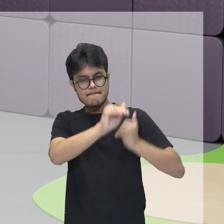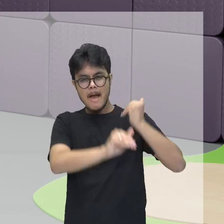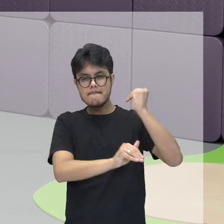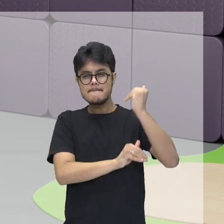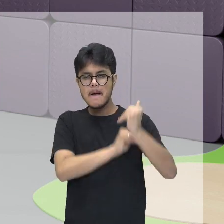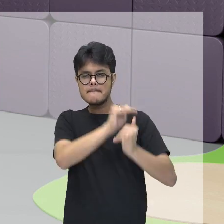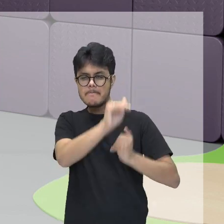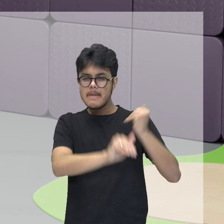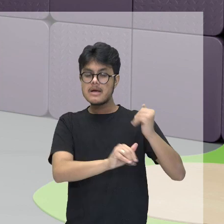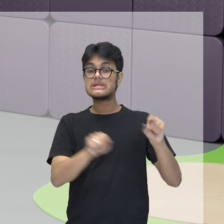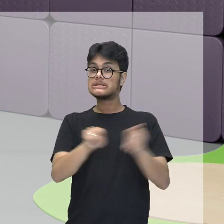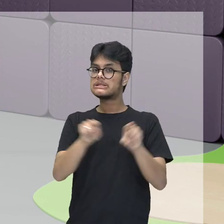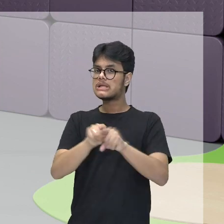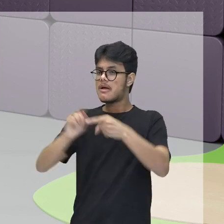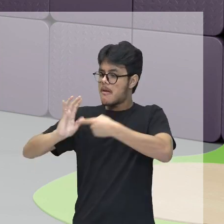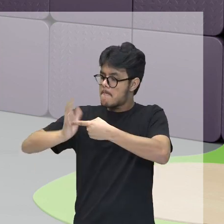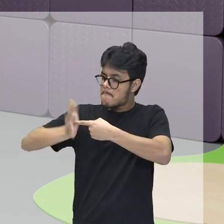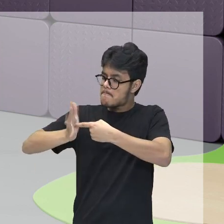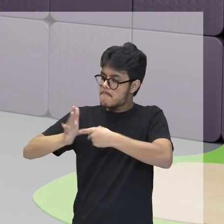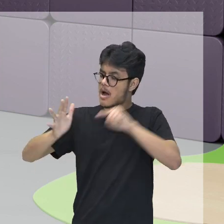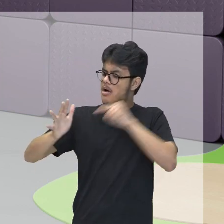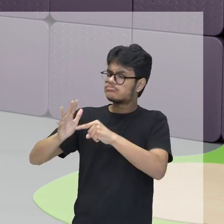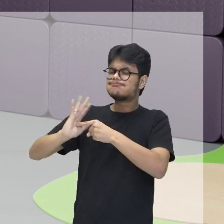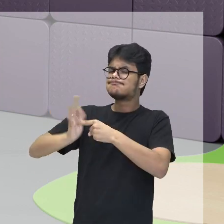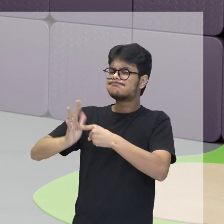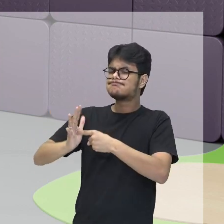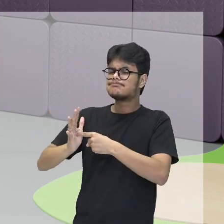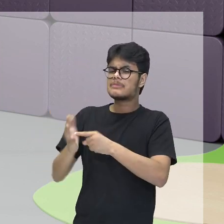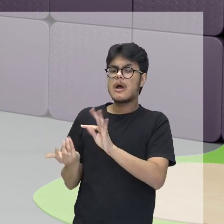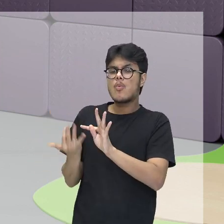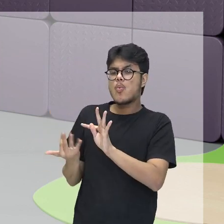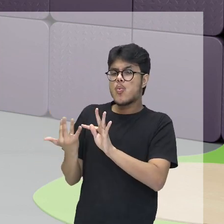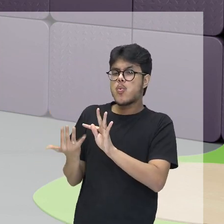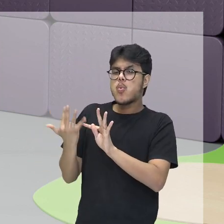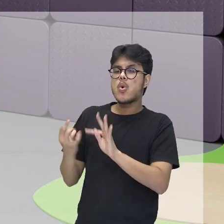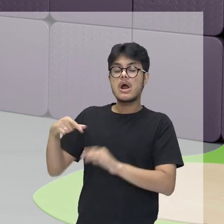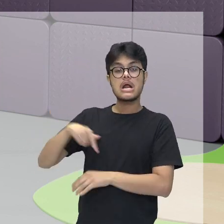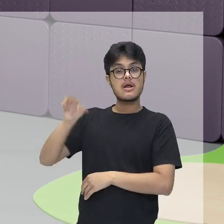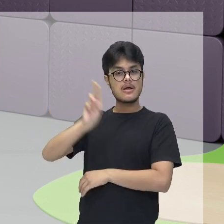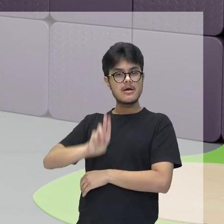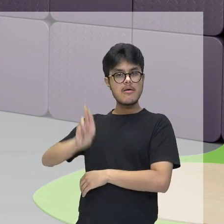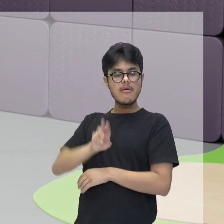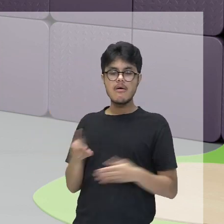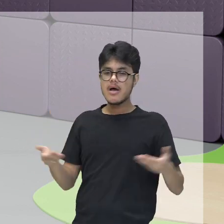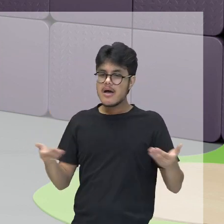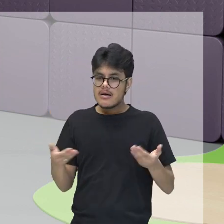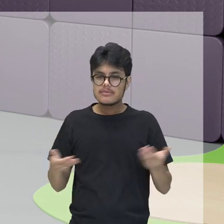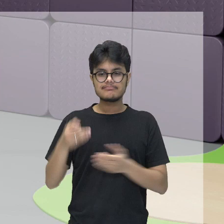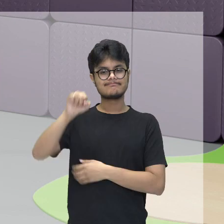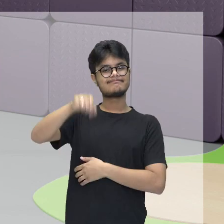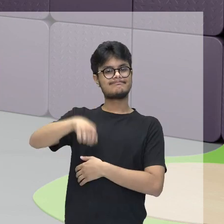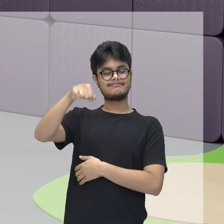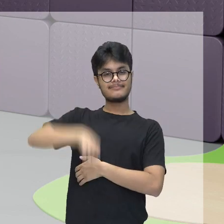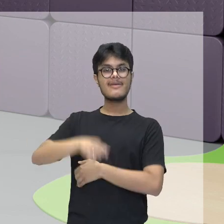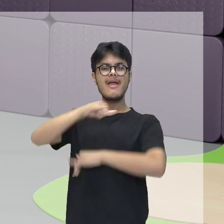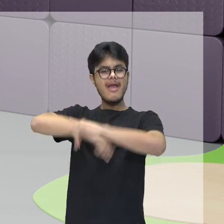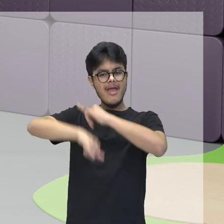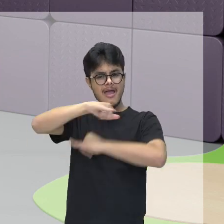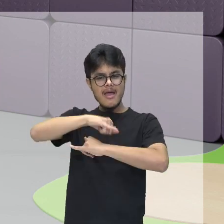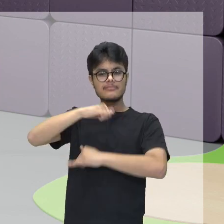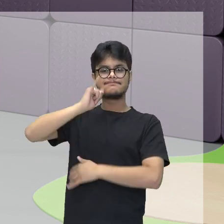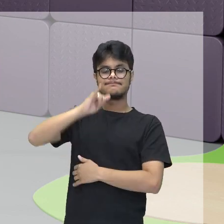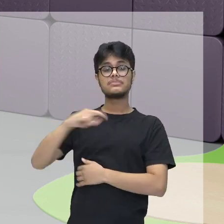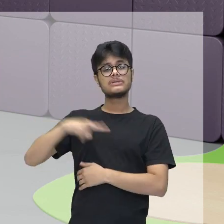máquinas térmicas, porque todas essas utilizam, né, até hoje, hoje, como nós ainda estamos vivendo a